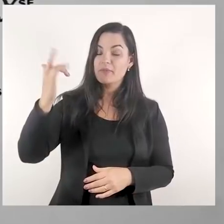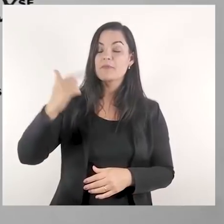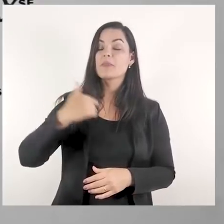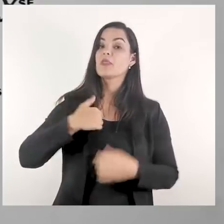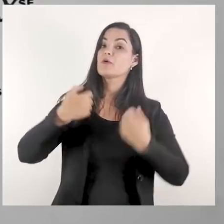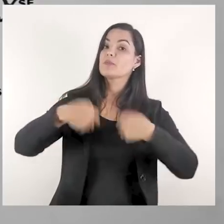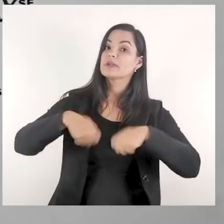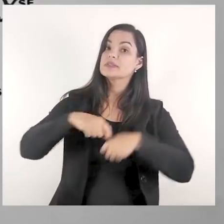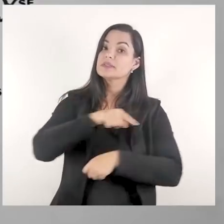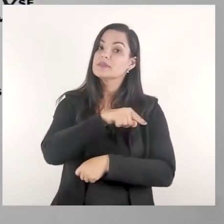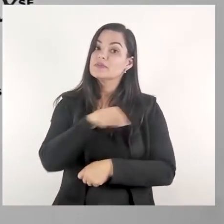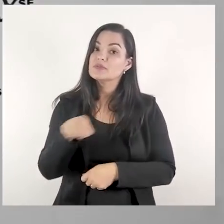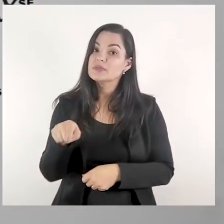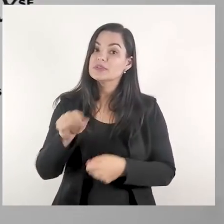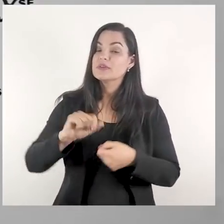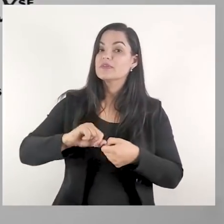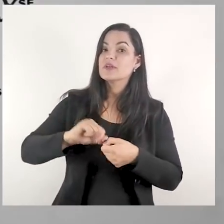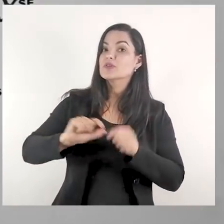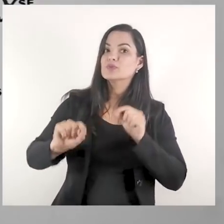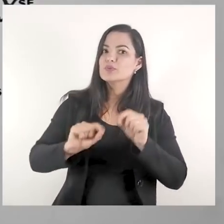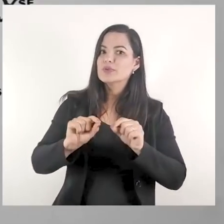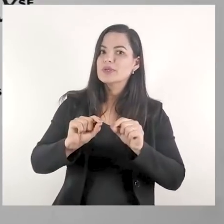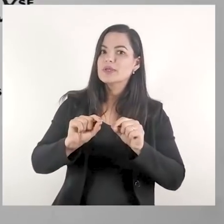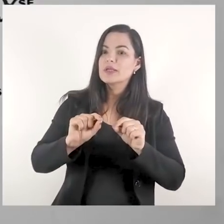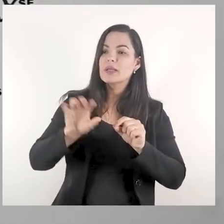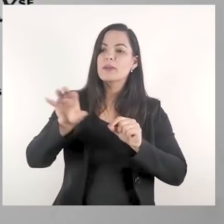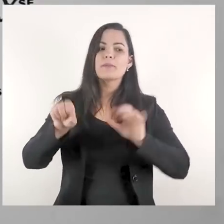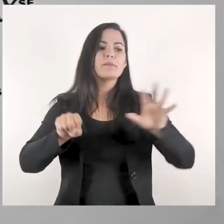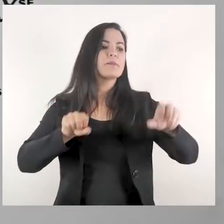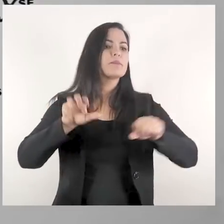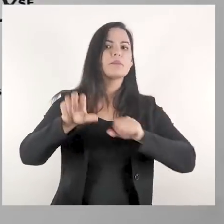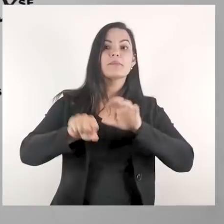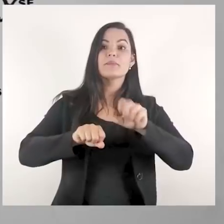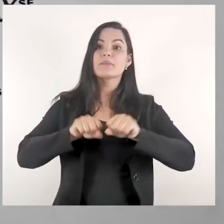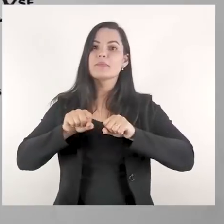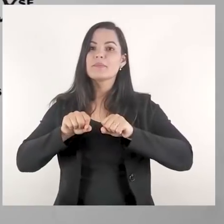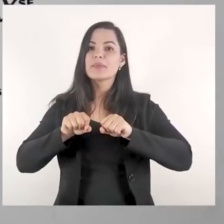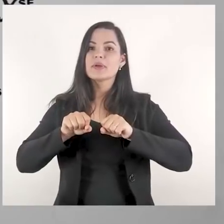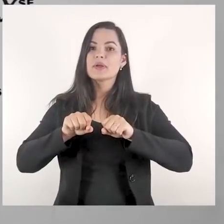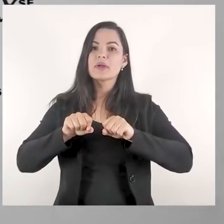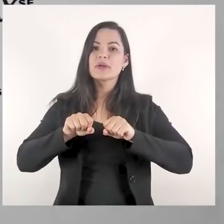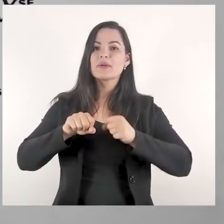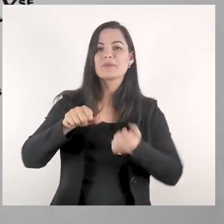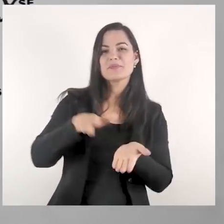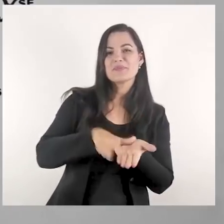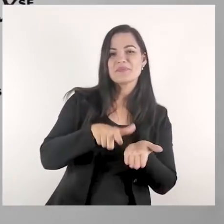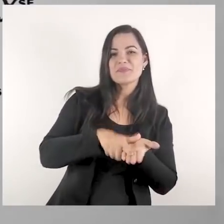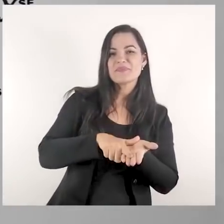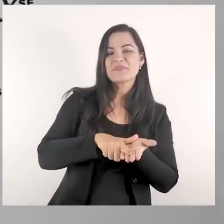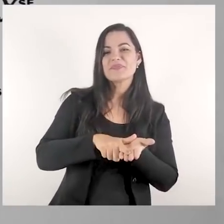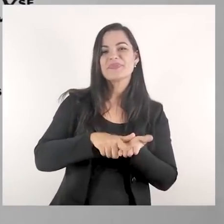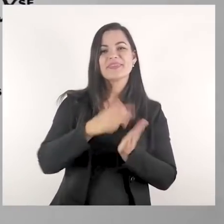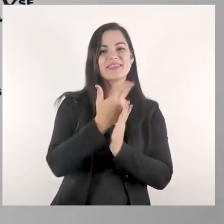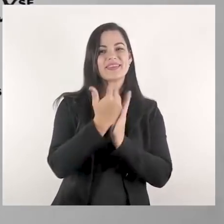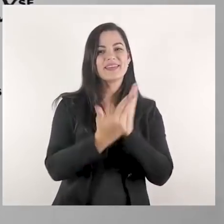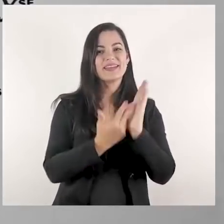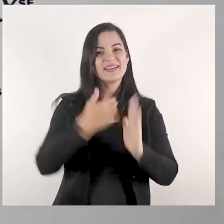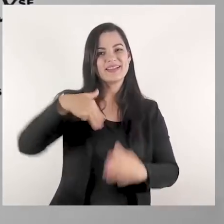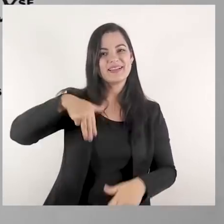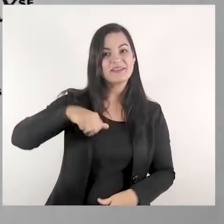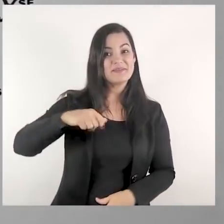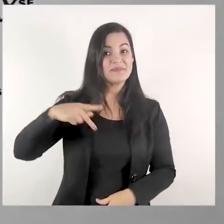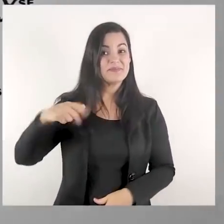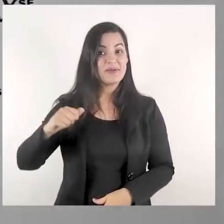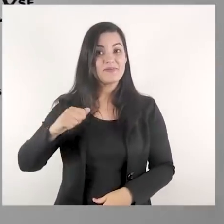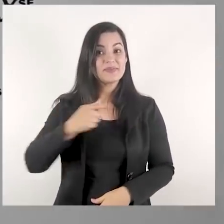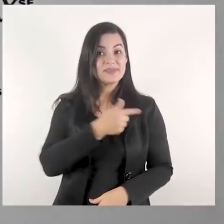a Pro precisa que vocês separem mais uma vez aquele mapa que nós usamos a semana passada